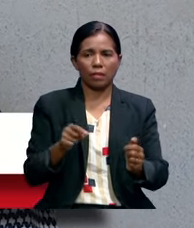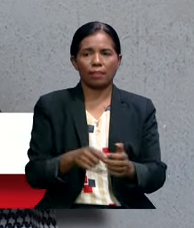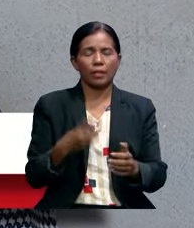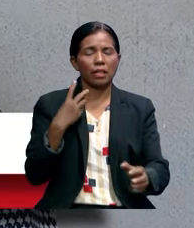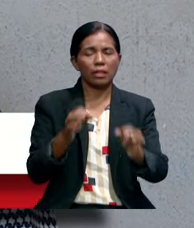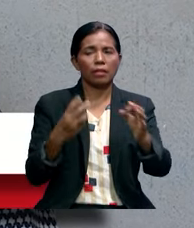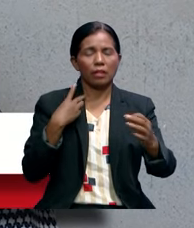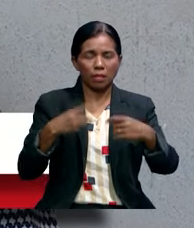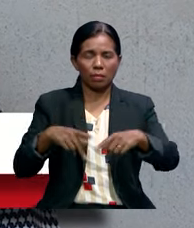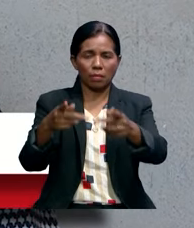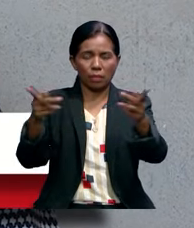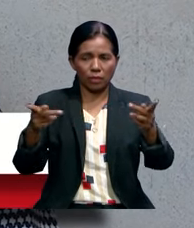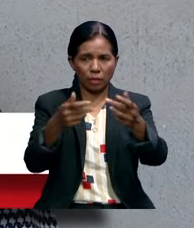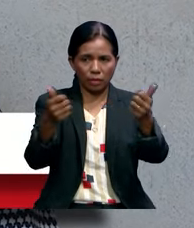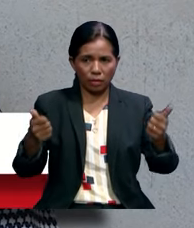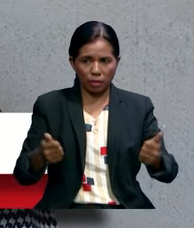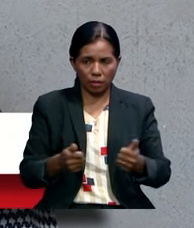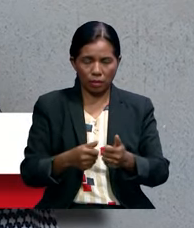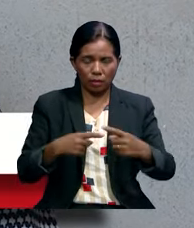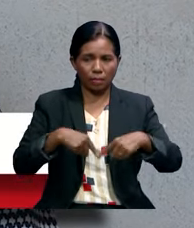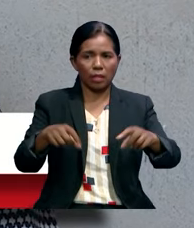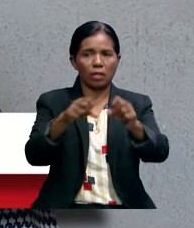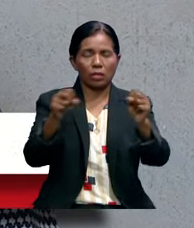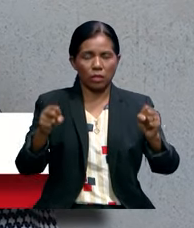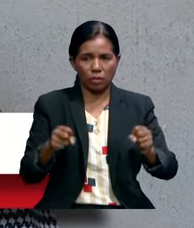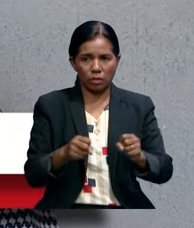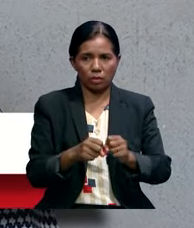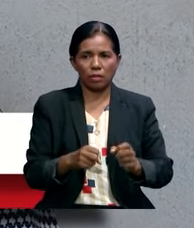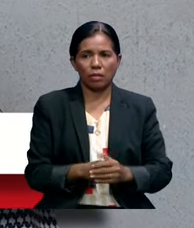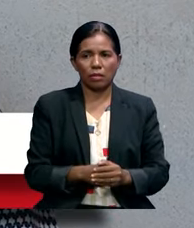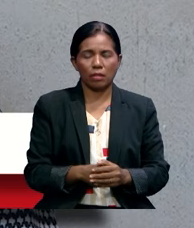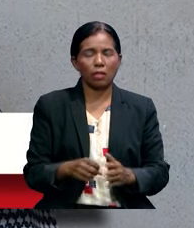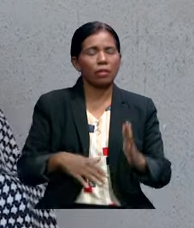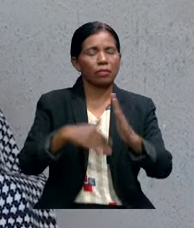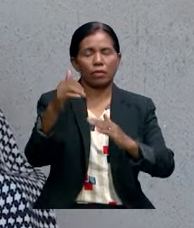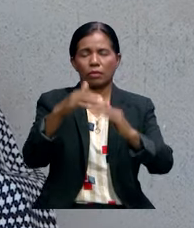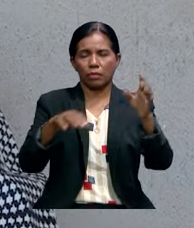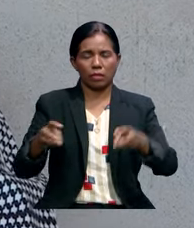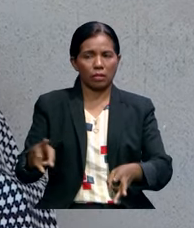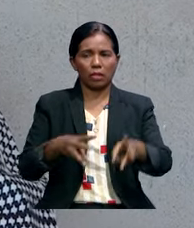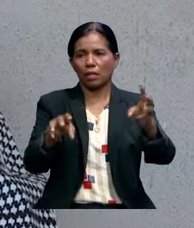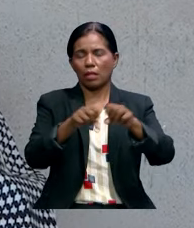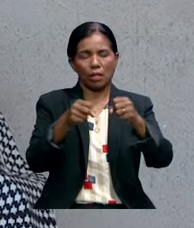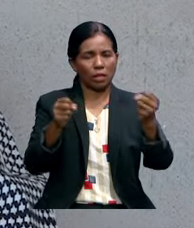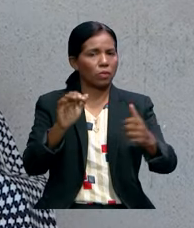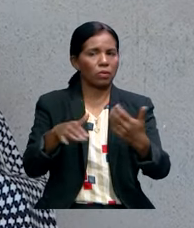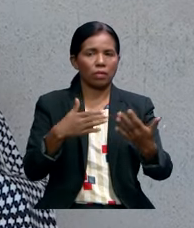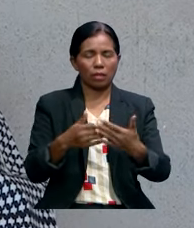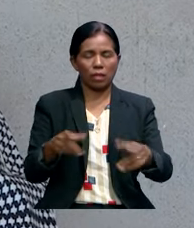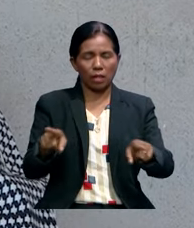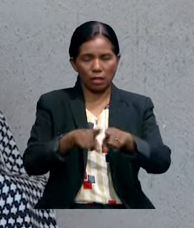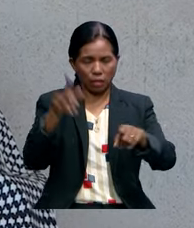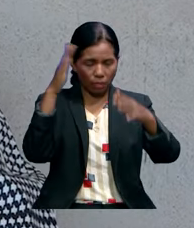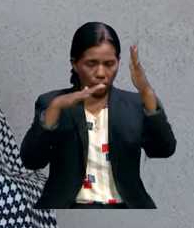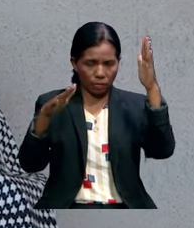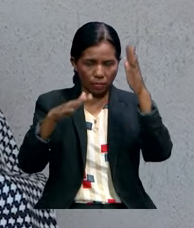a posto basuco nem infraestrutura estrada nem atuto. De nem a que sai problema